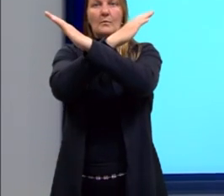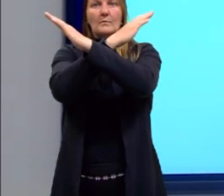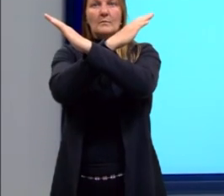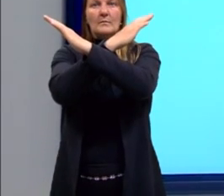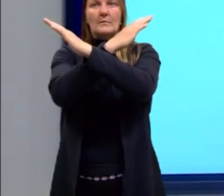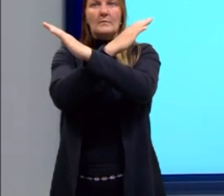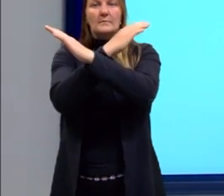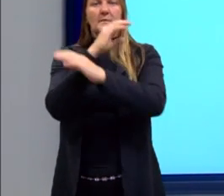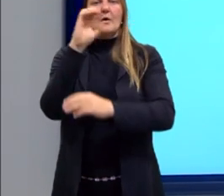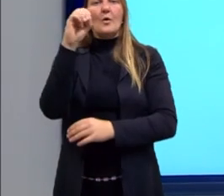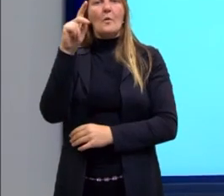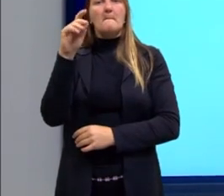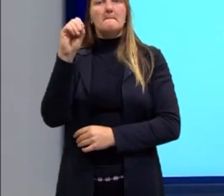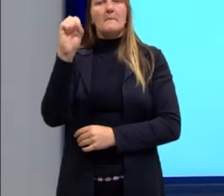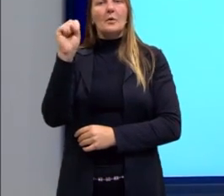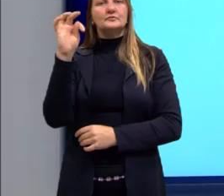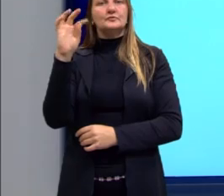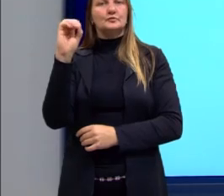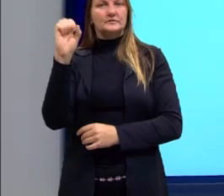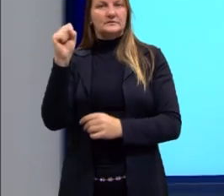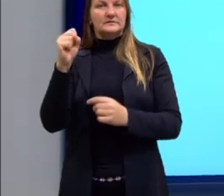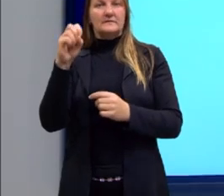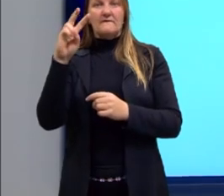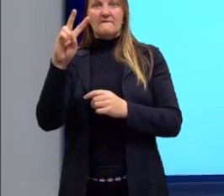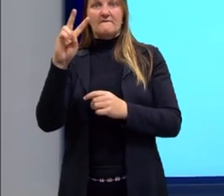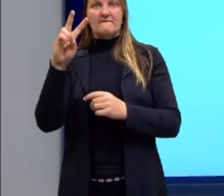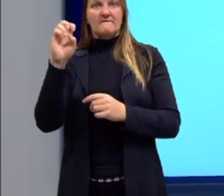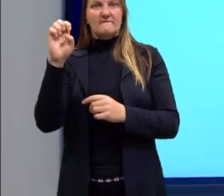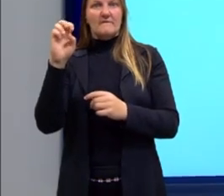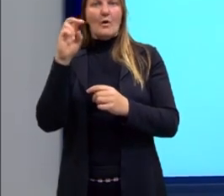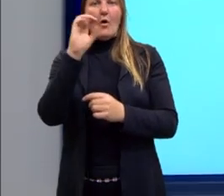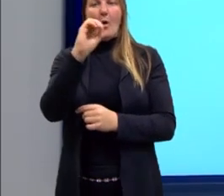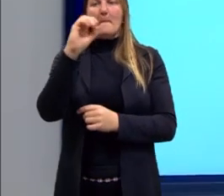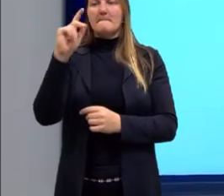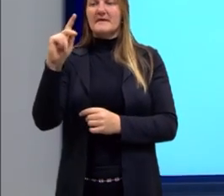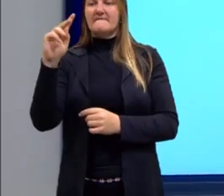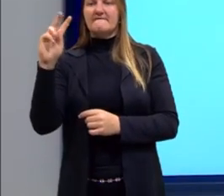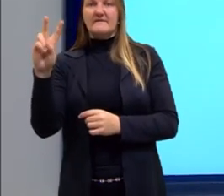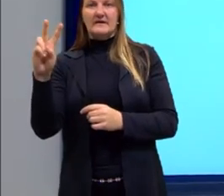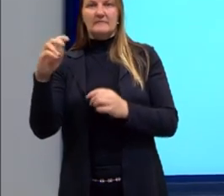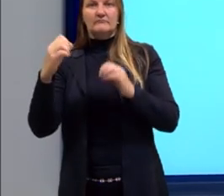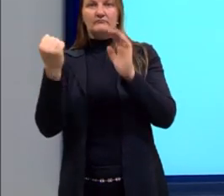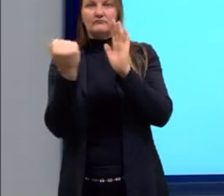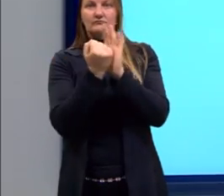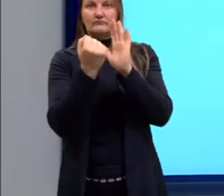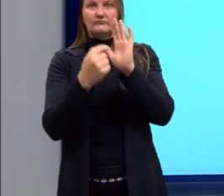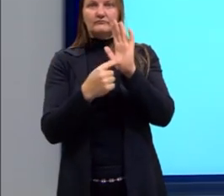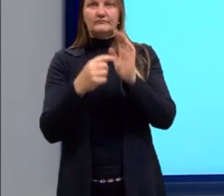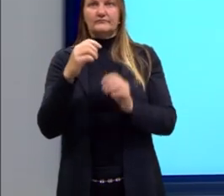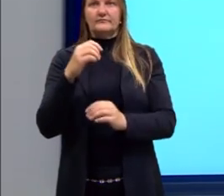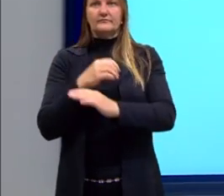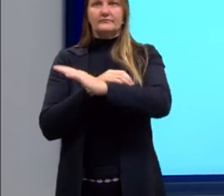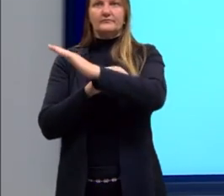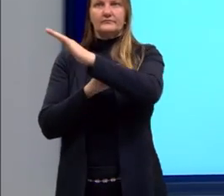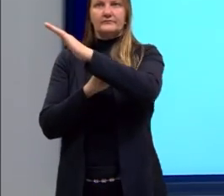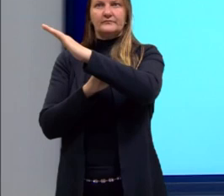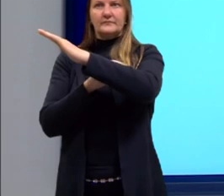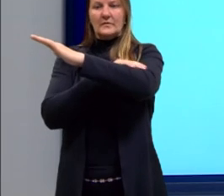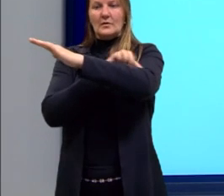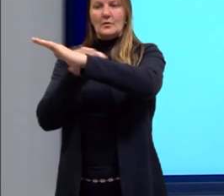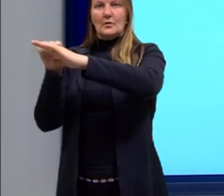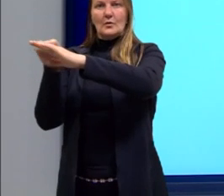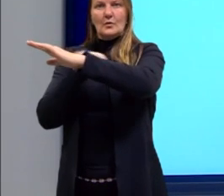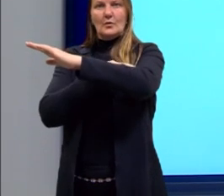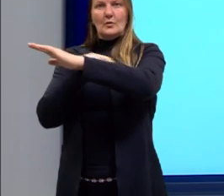ou ângulo só P ver o que que são esses ângulos ó PV tá o ângulo alfa e o ângulo